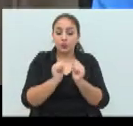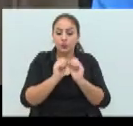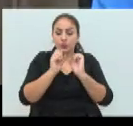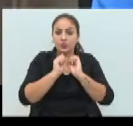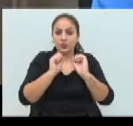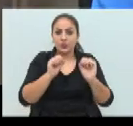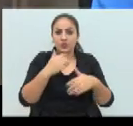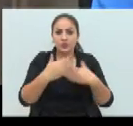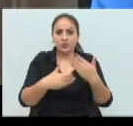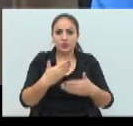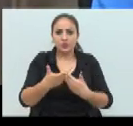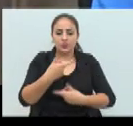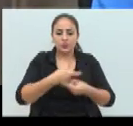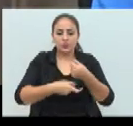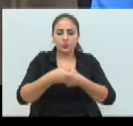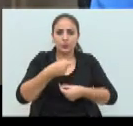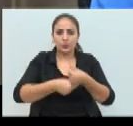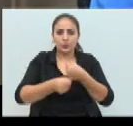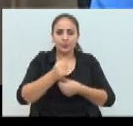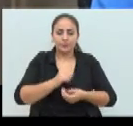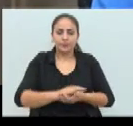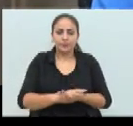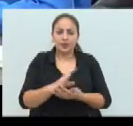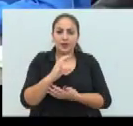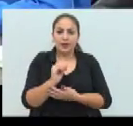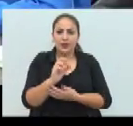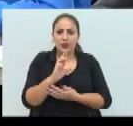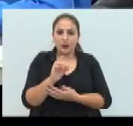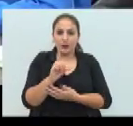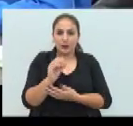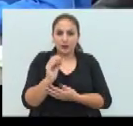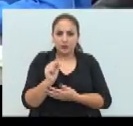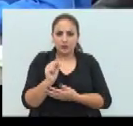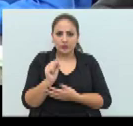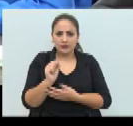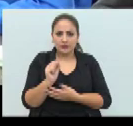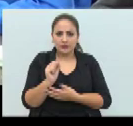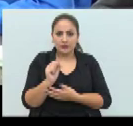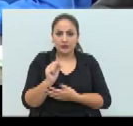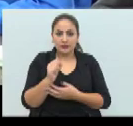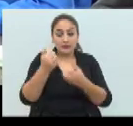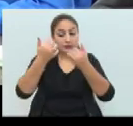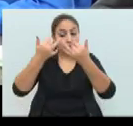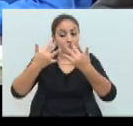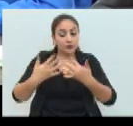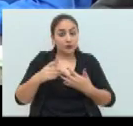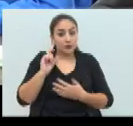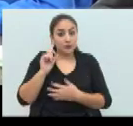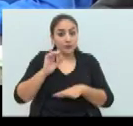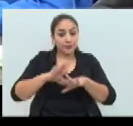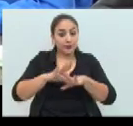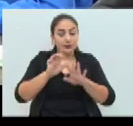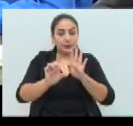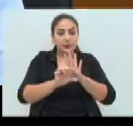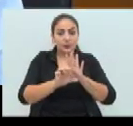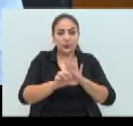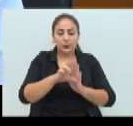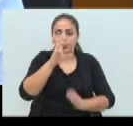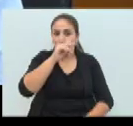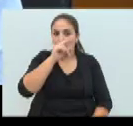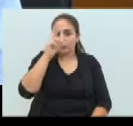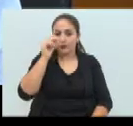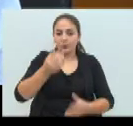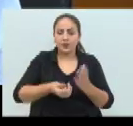o secretário de Desenvolvimento Econômico. Carlos Eduardo Lopes da Silva explicou que, além da lei,